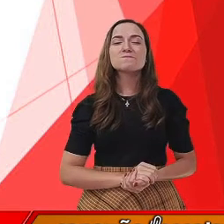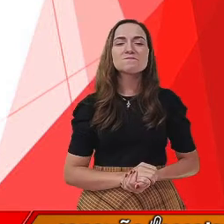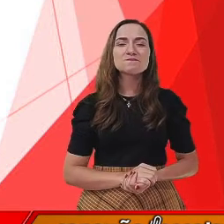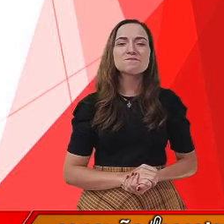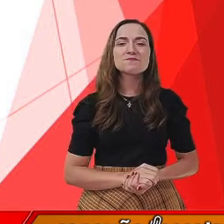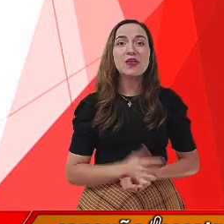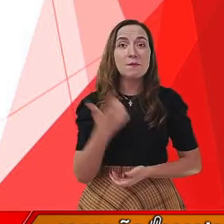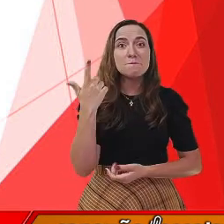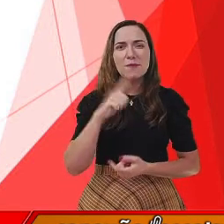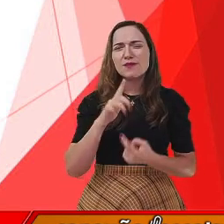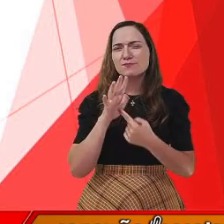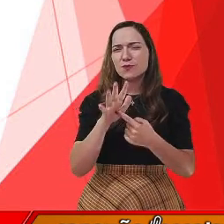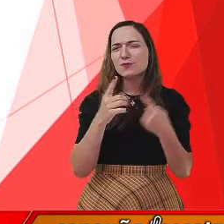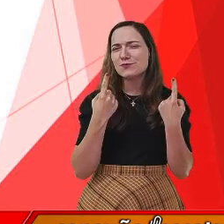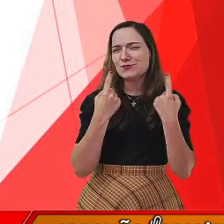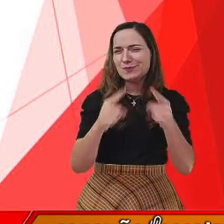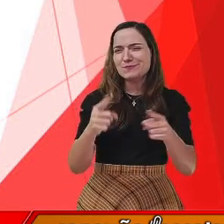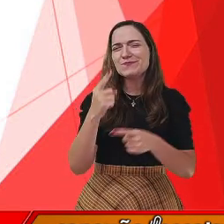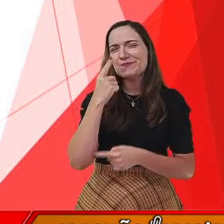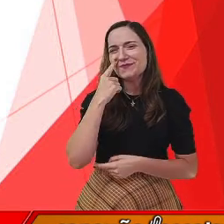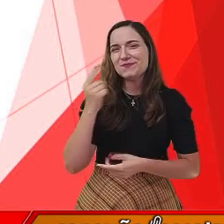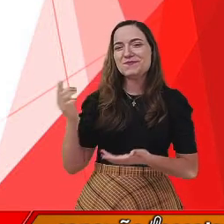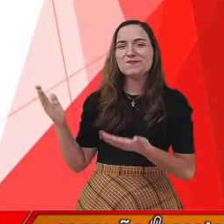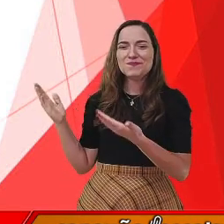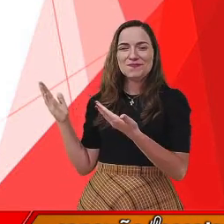tá chegando mais um desafio.